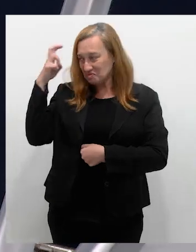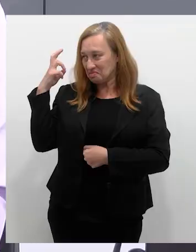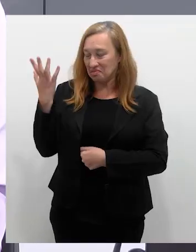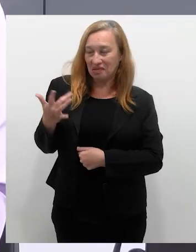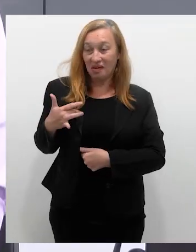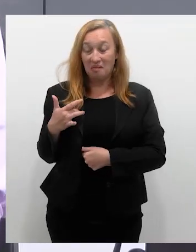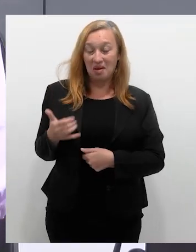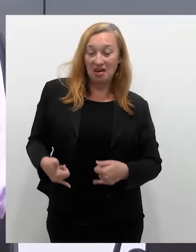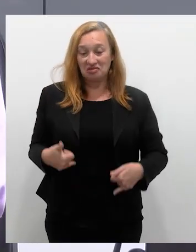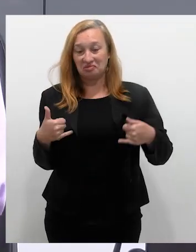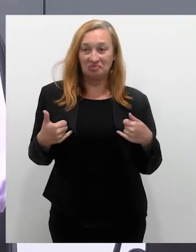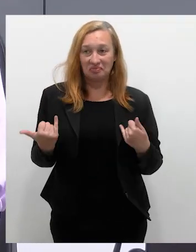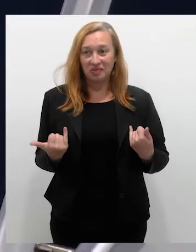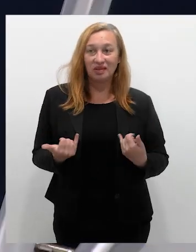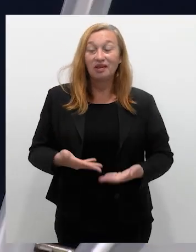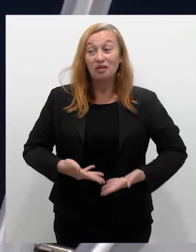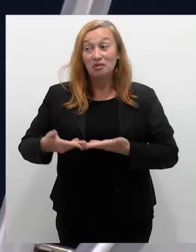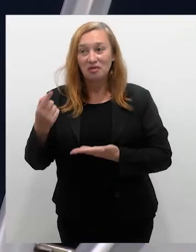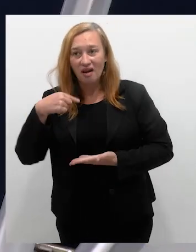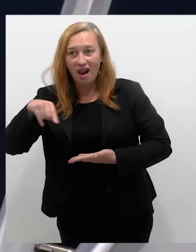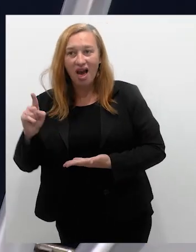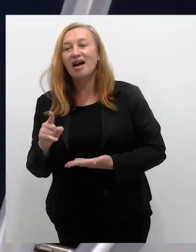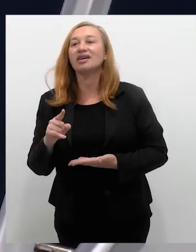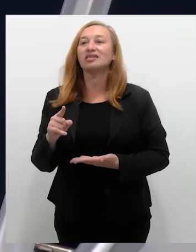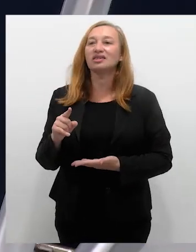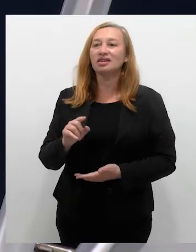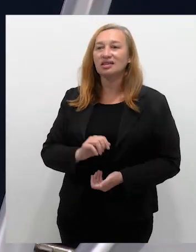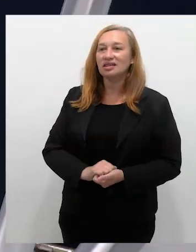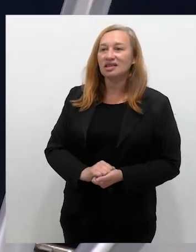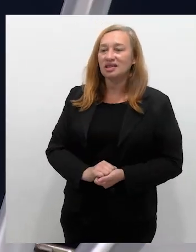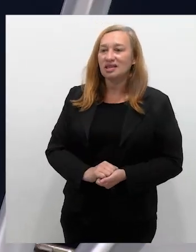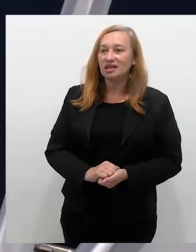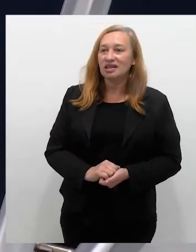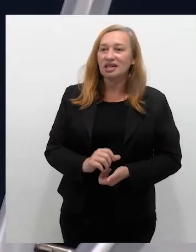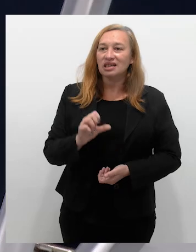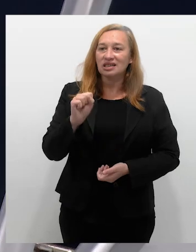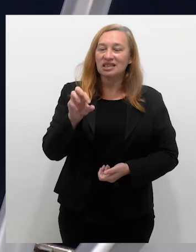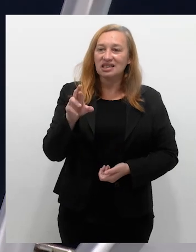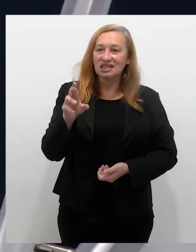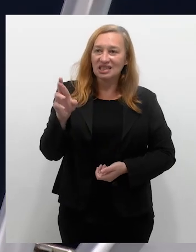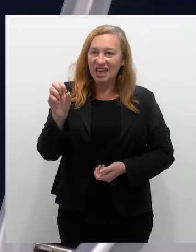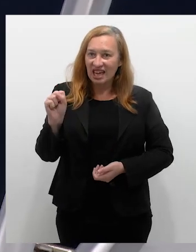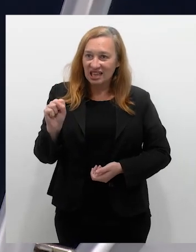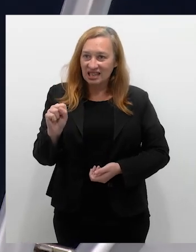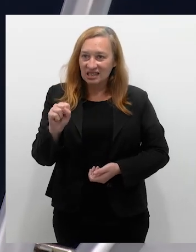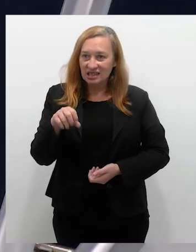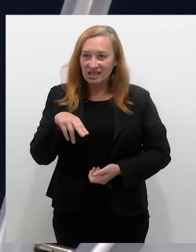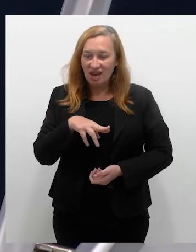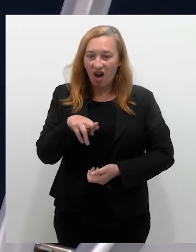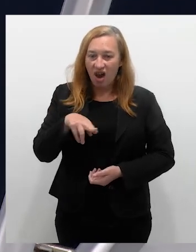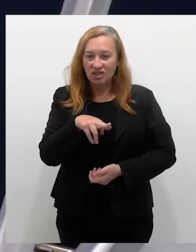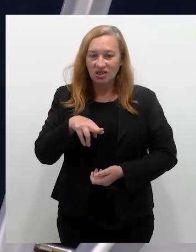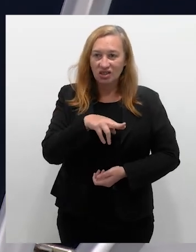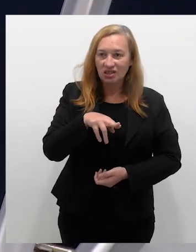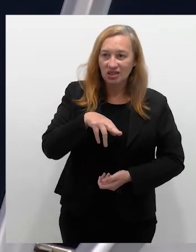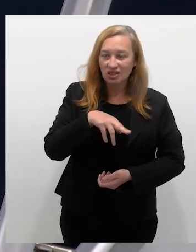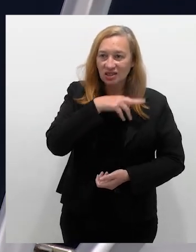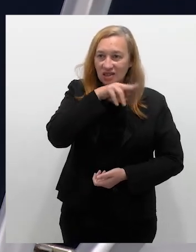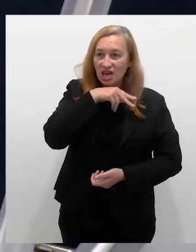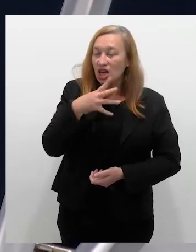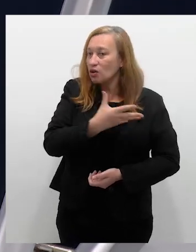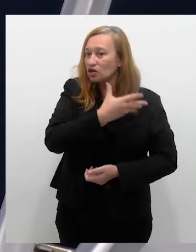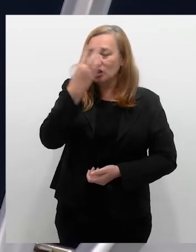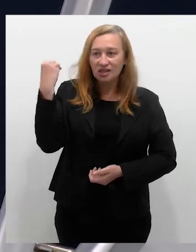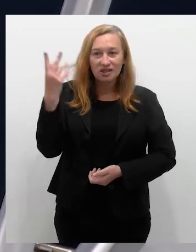né? Nossa, vamos lá. Chamada, fui lá pro estúdio de dublagem. Eram Seres Rastejantes. E eu esqueci de